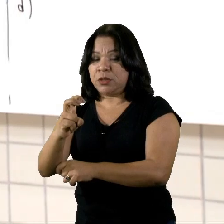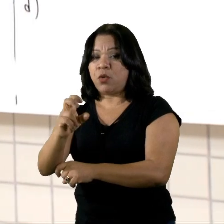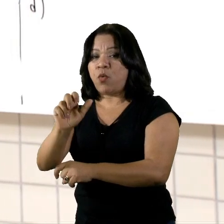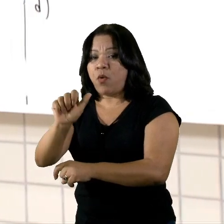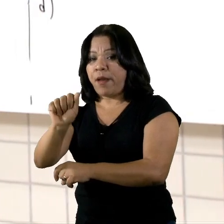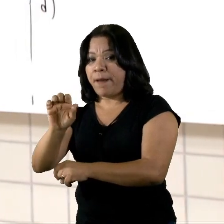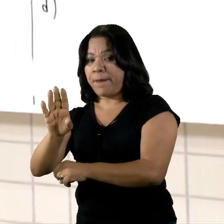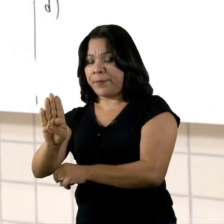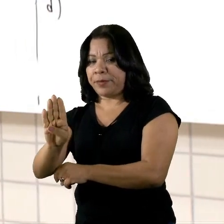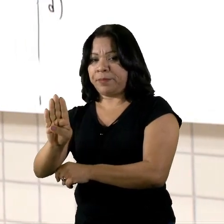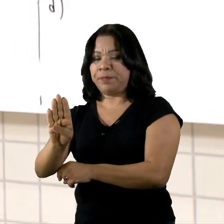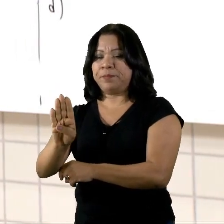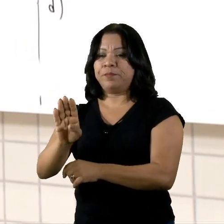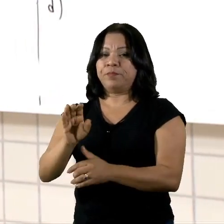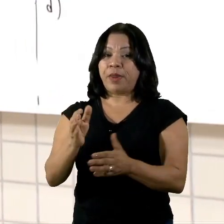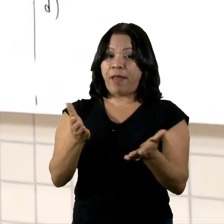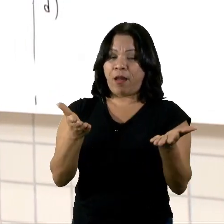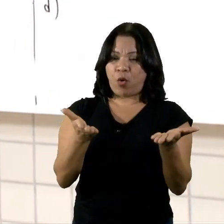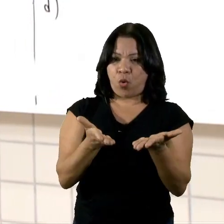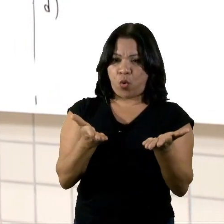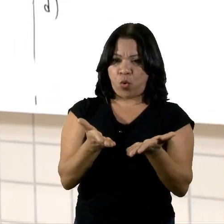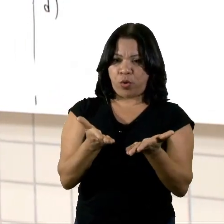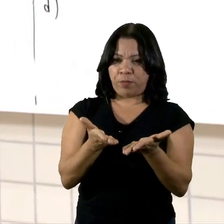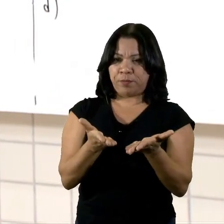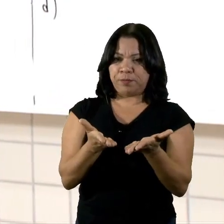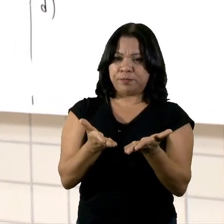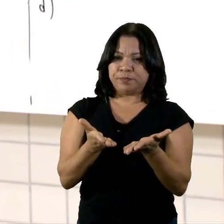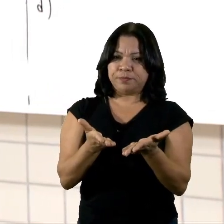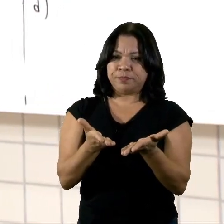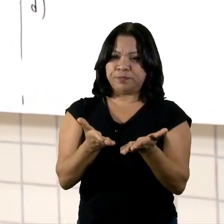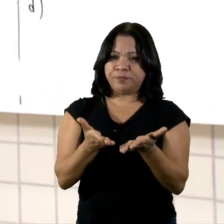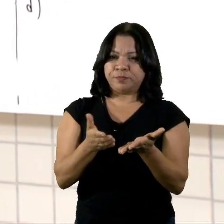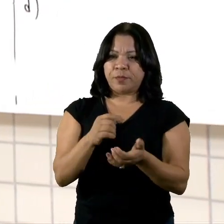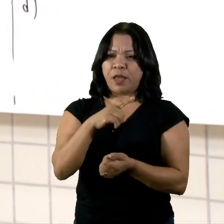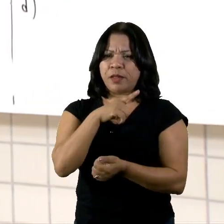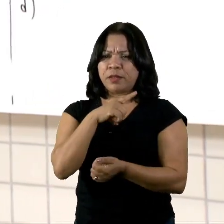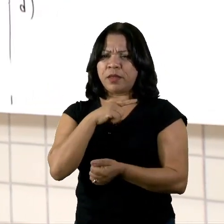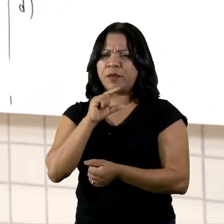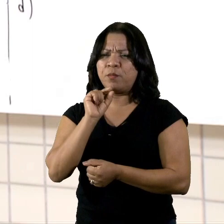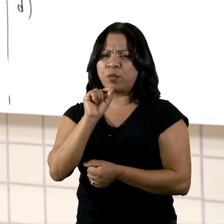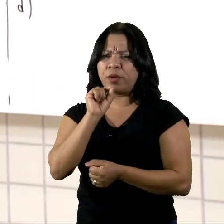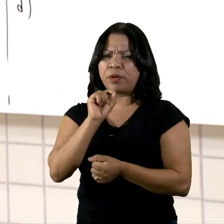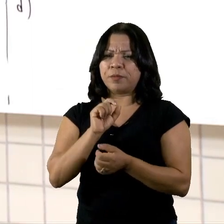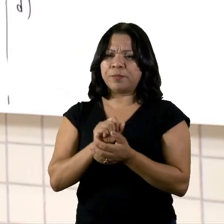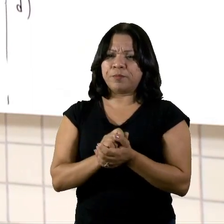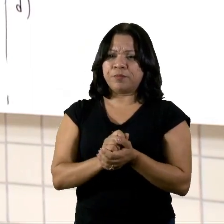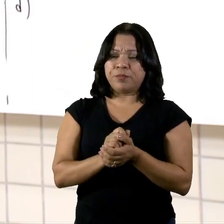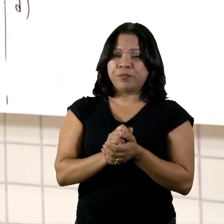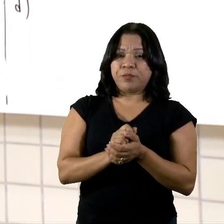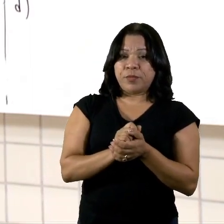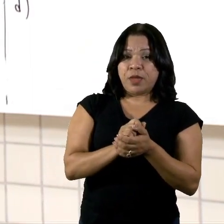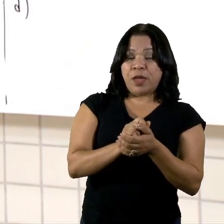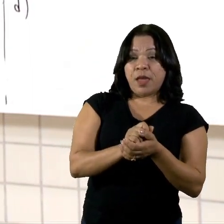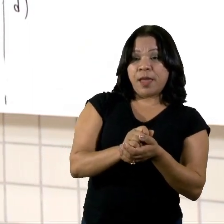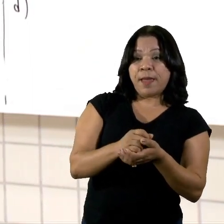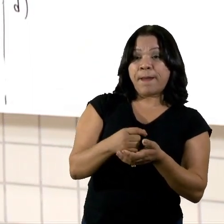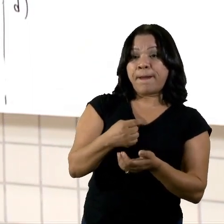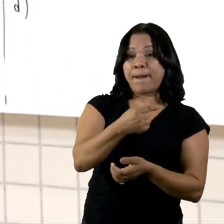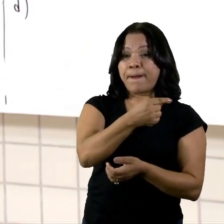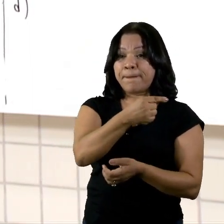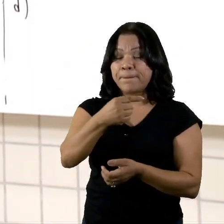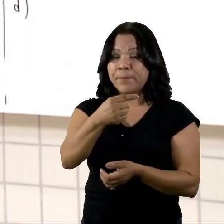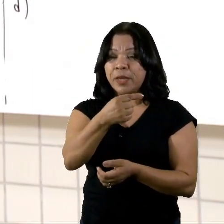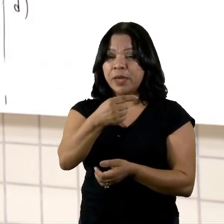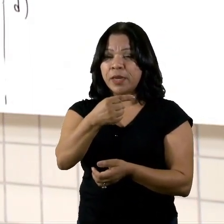5AB. Agora, nós temos aqui, ó, menos 3CD. A parte literal